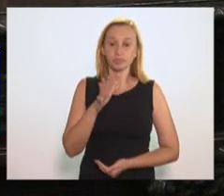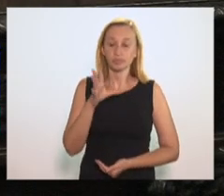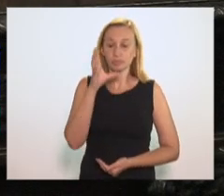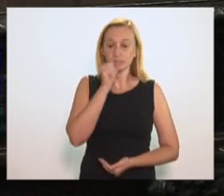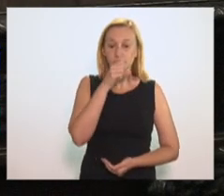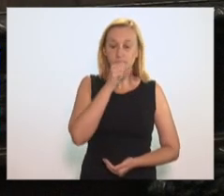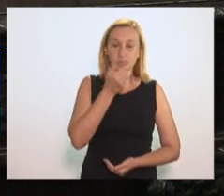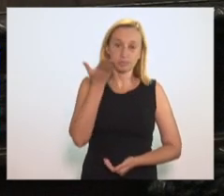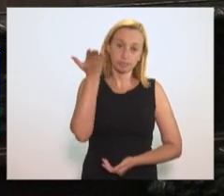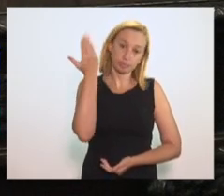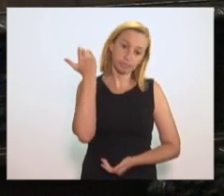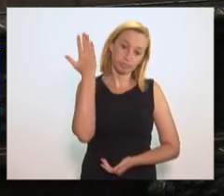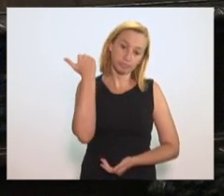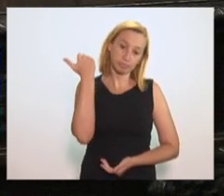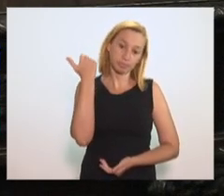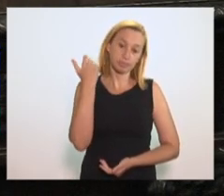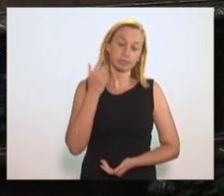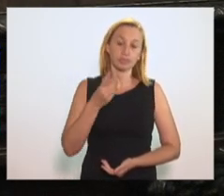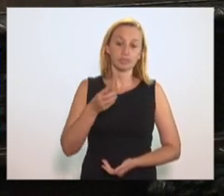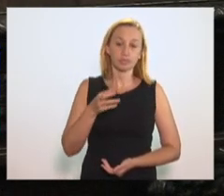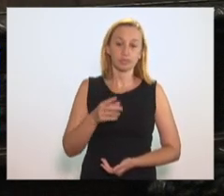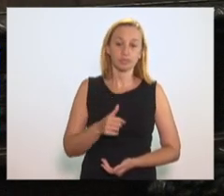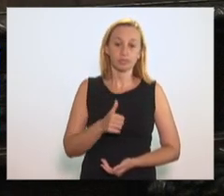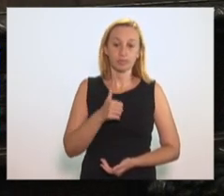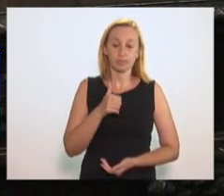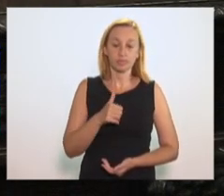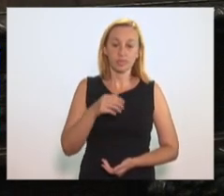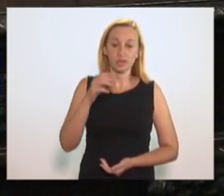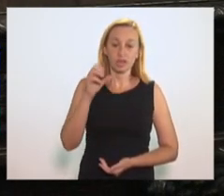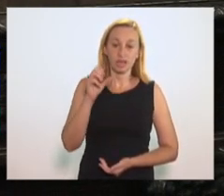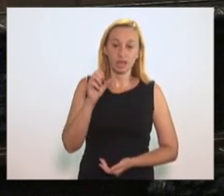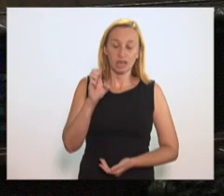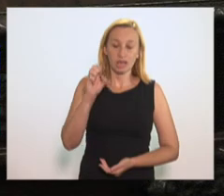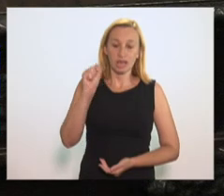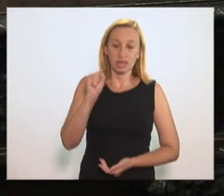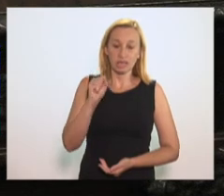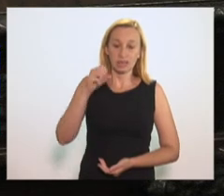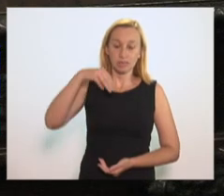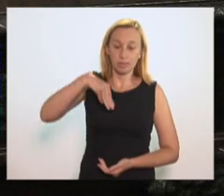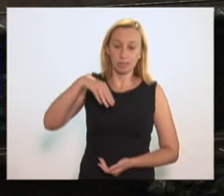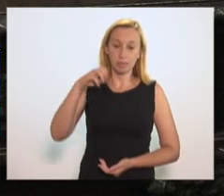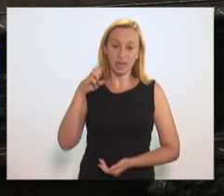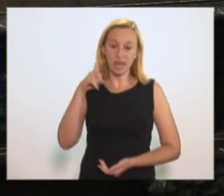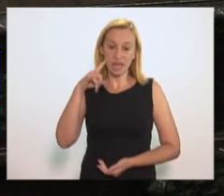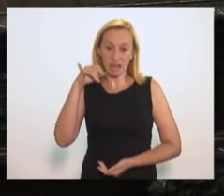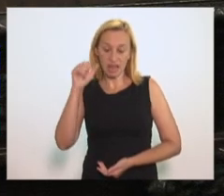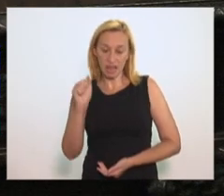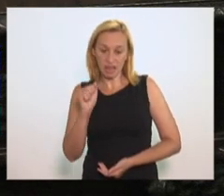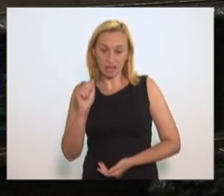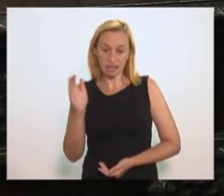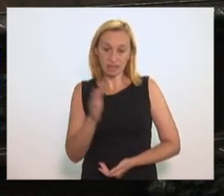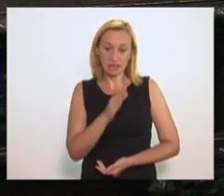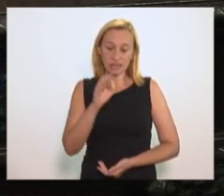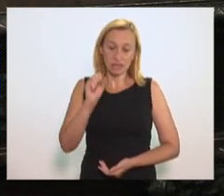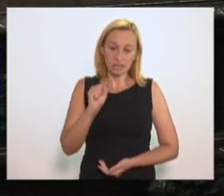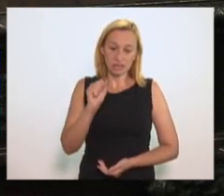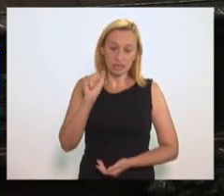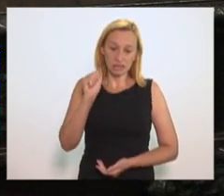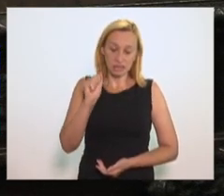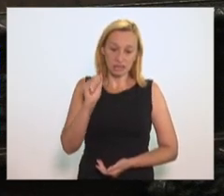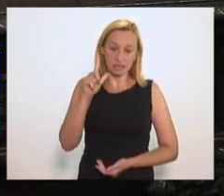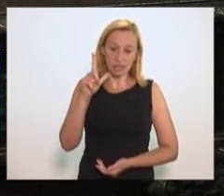sábado passado de dona Esmélia Saad Silveira a última